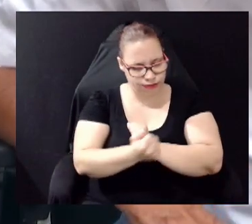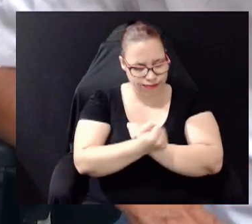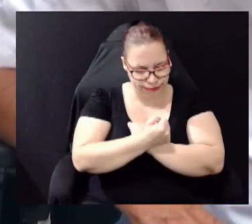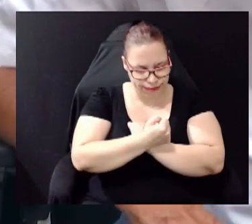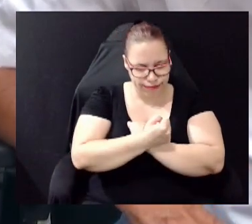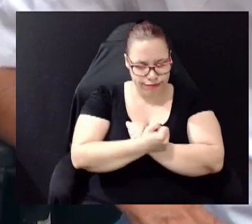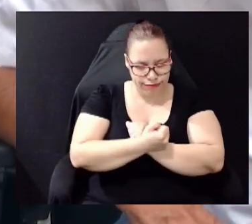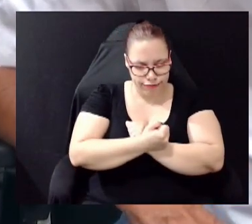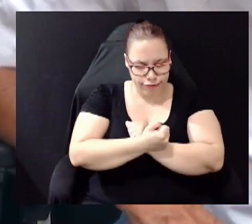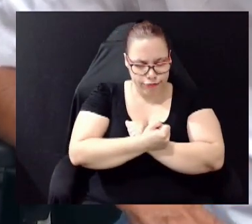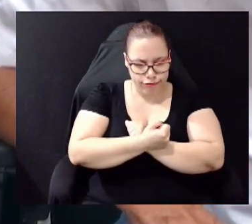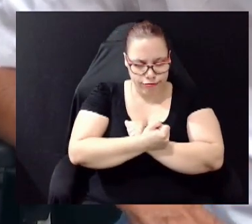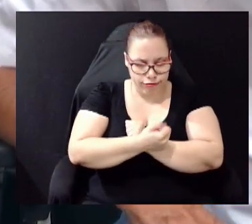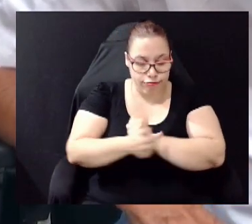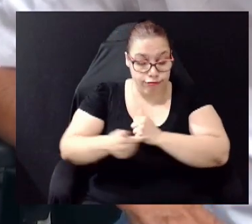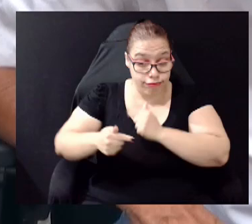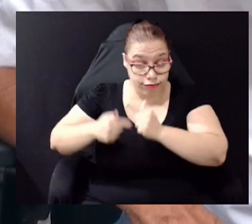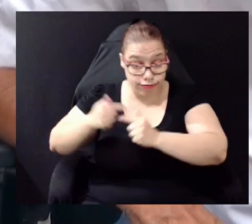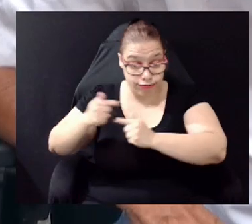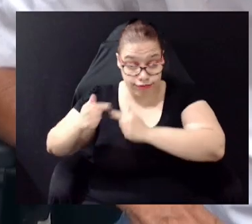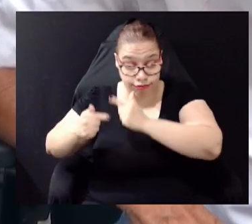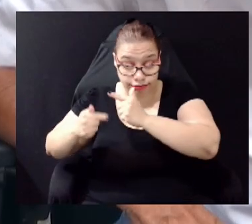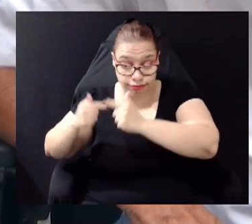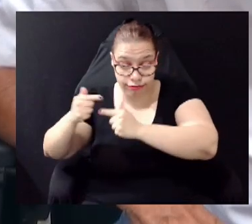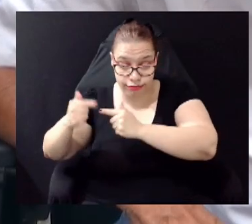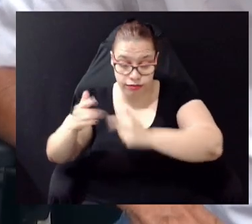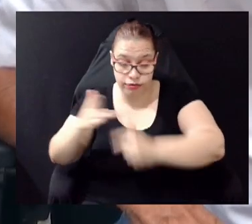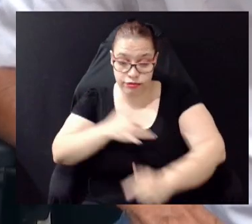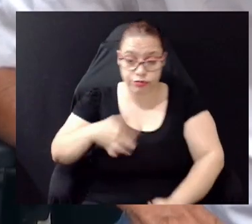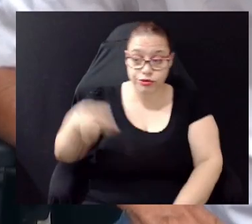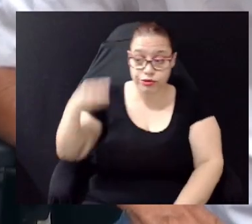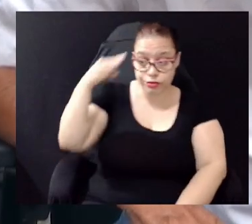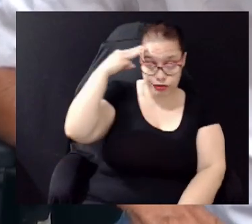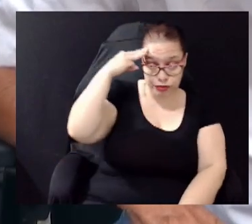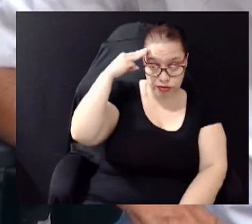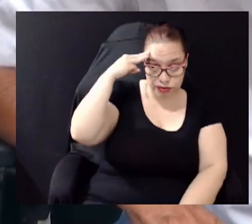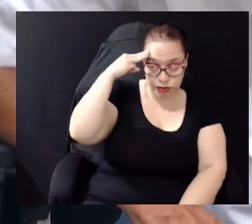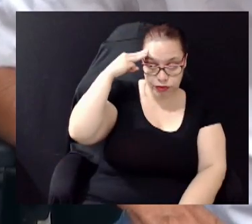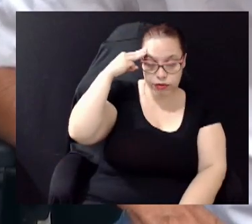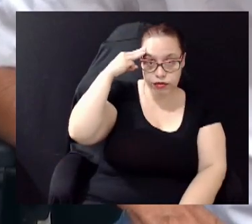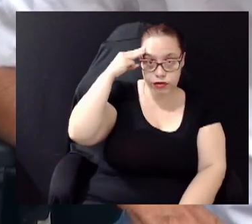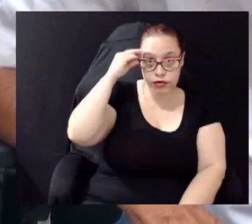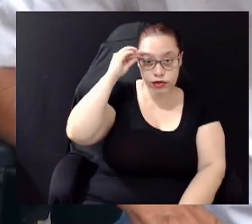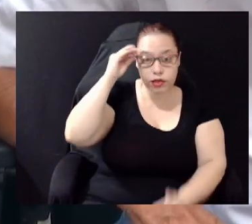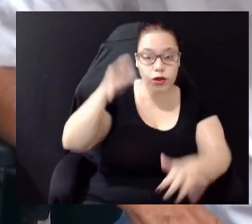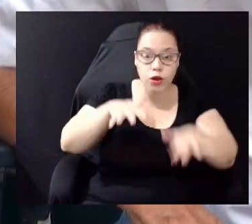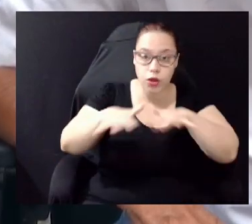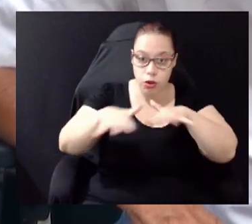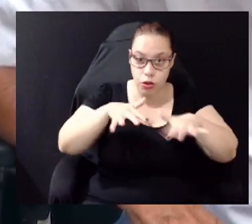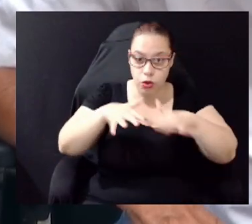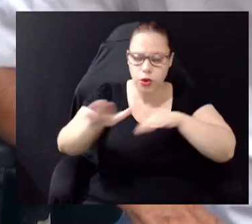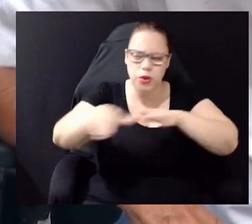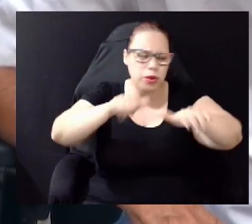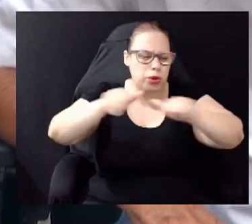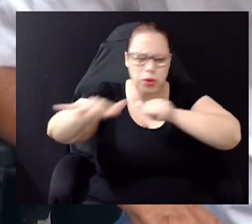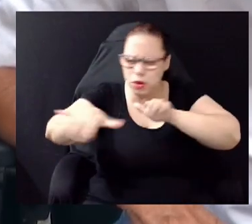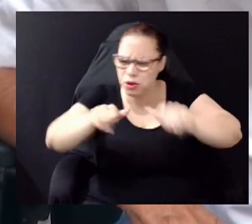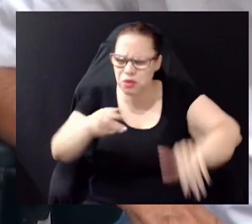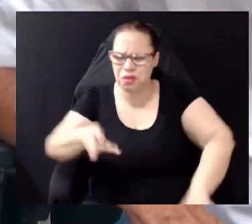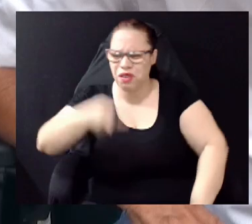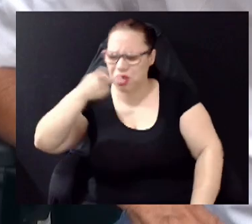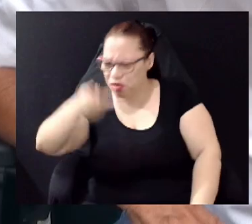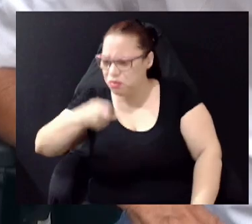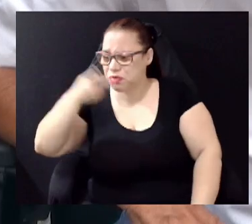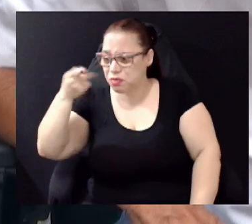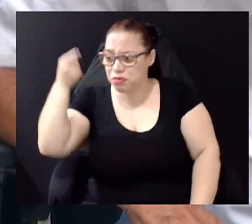está trabalhando na saúde mental, mobilizando, convocando, sabe? Falando para o trabalhador